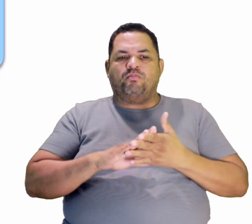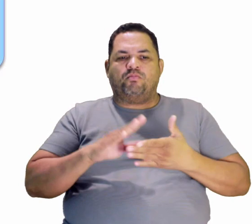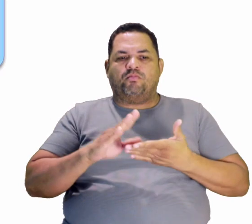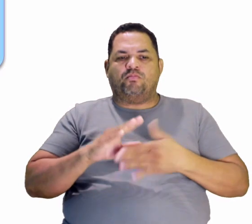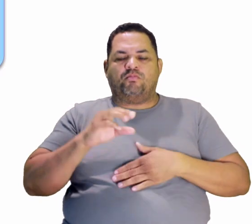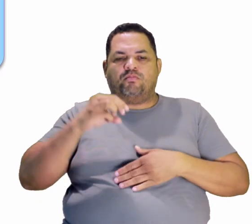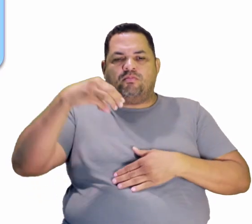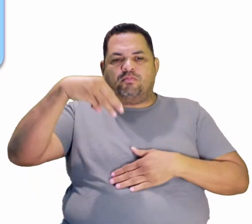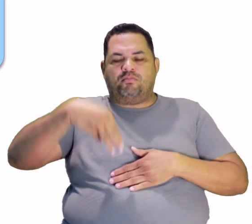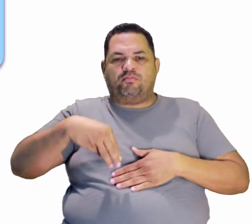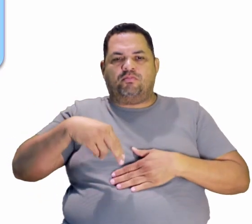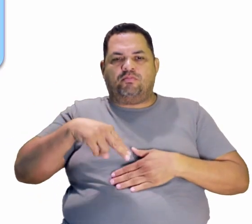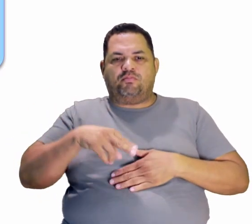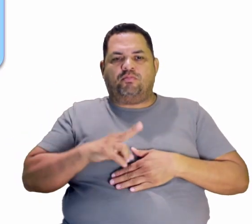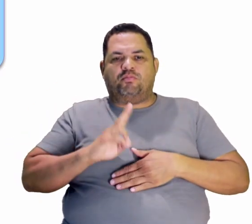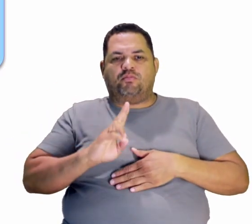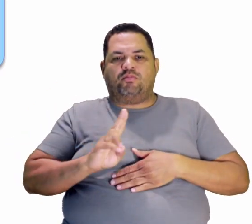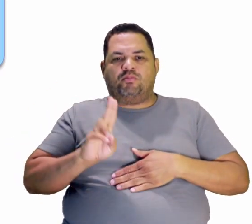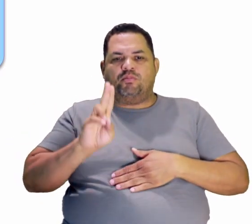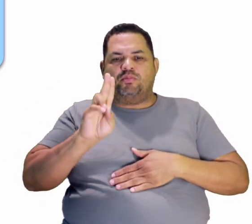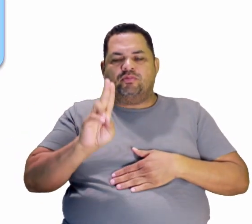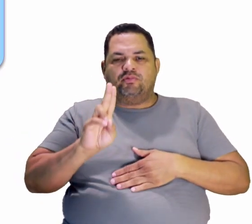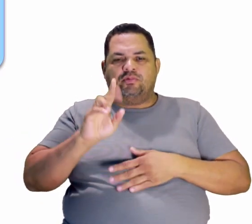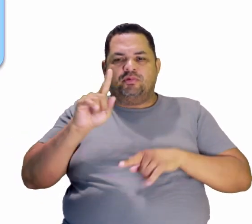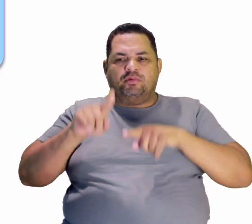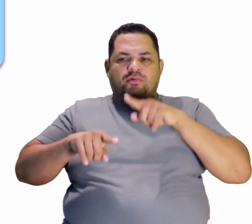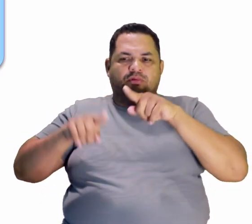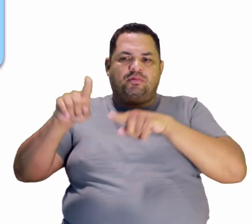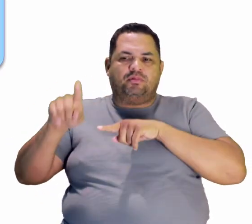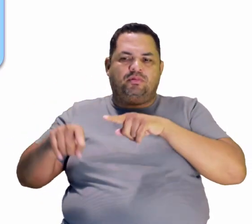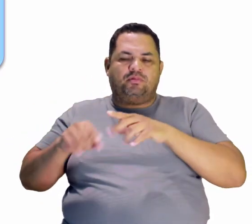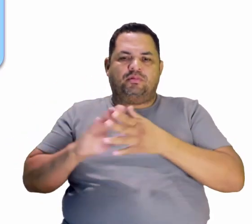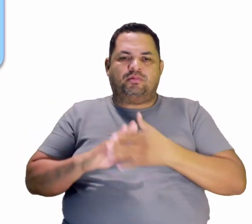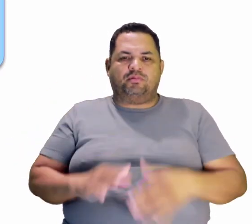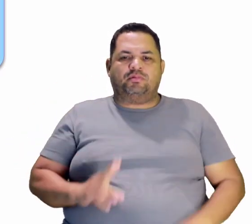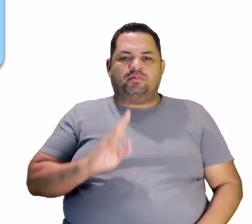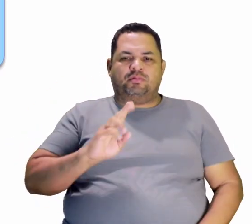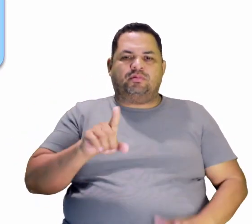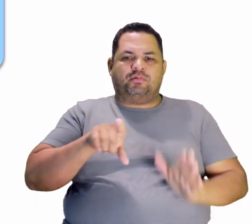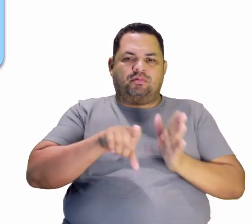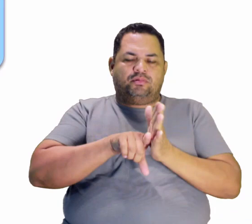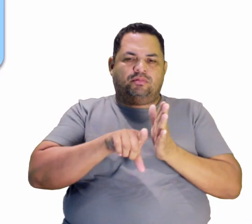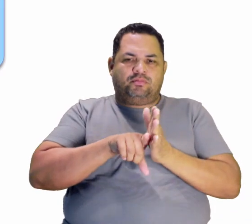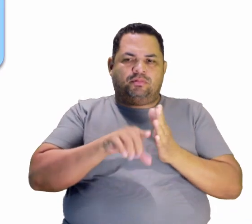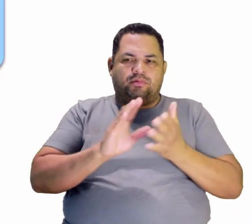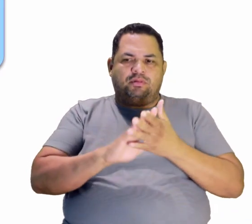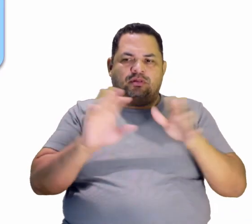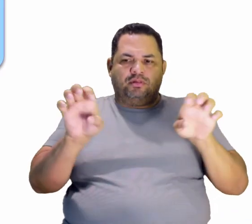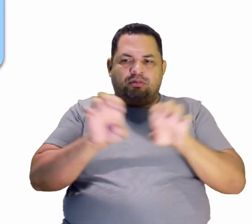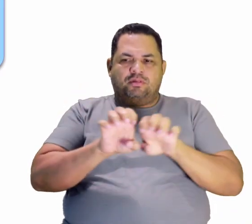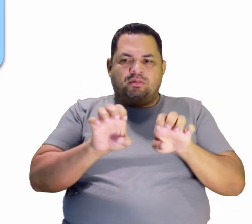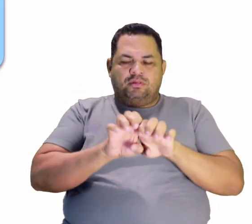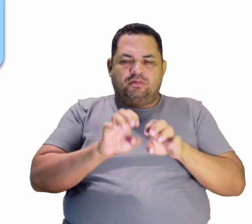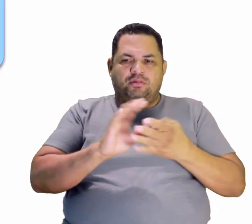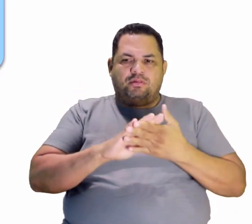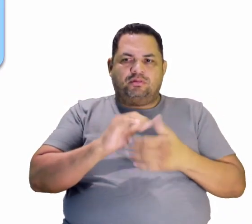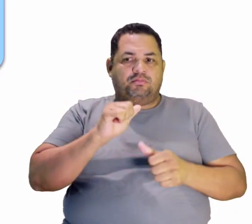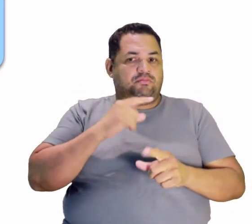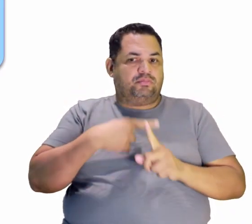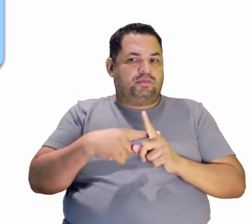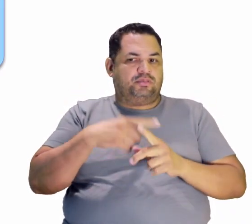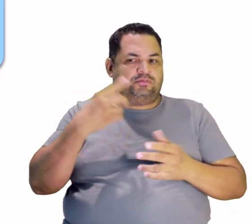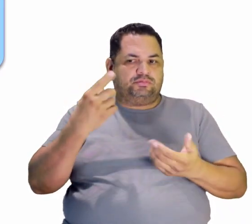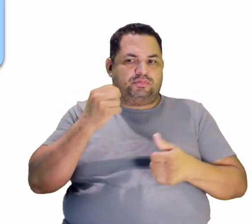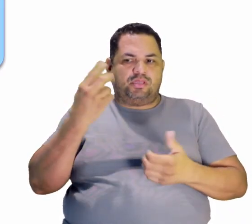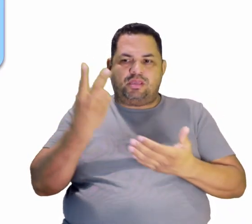as posições com o passar do tempo. Lembrando que aqui sempre é o menos, tá, pessoal? Na equação não coloque o mais que dá errado,